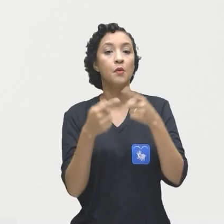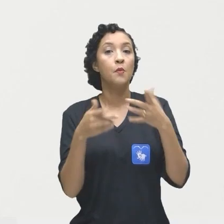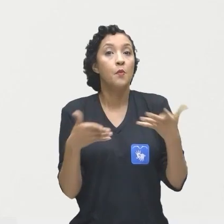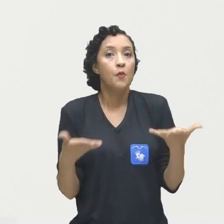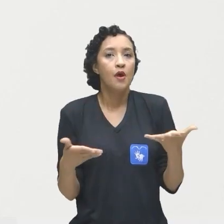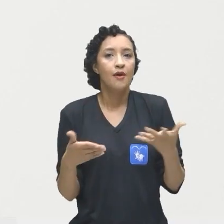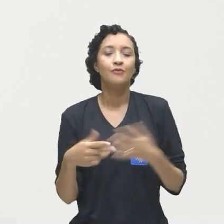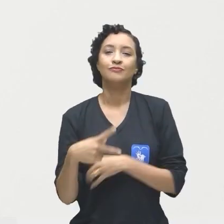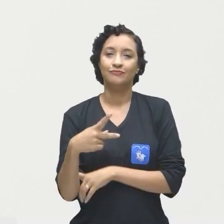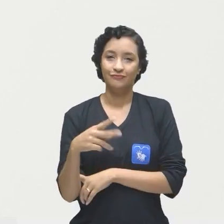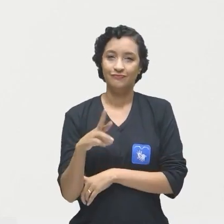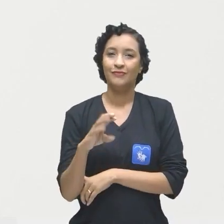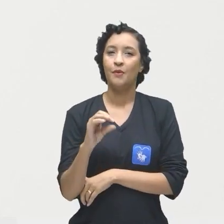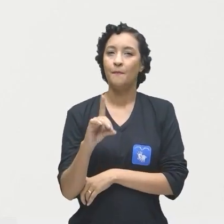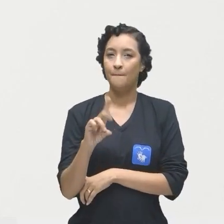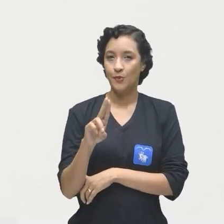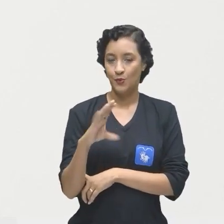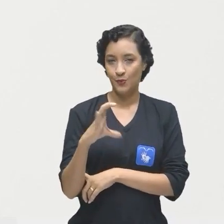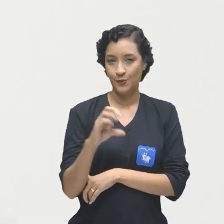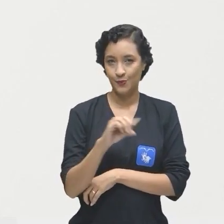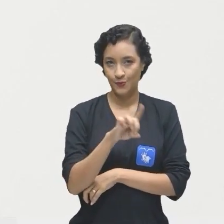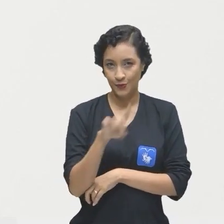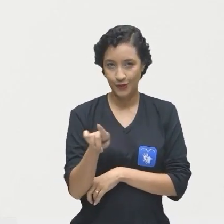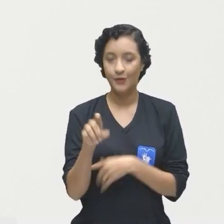recurso de produção.